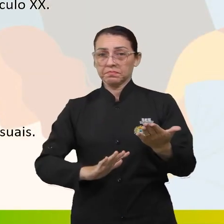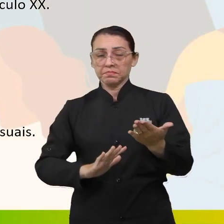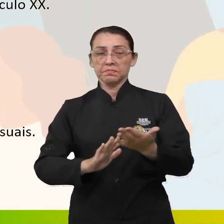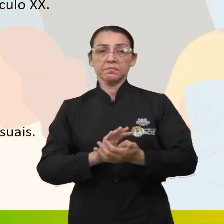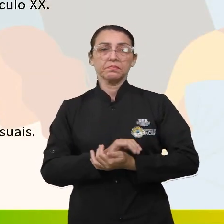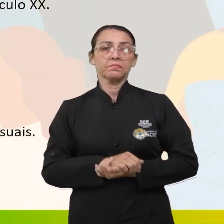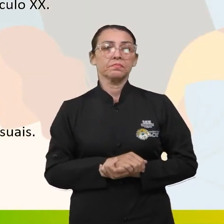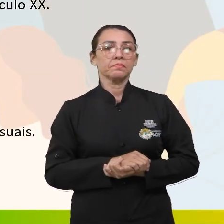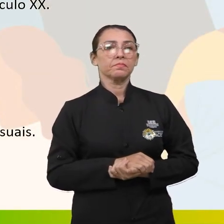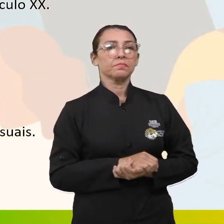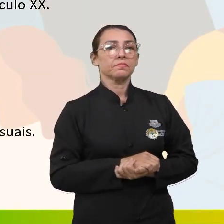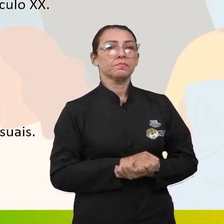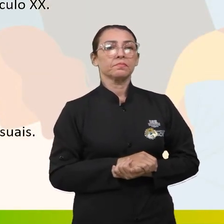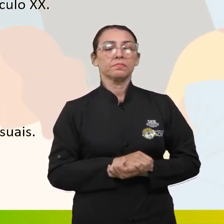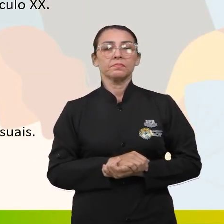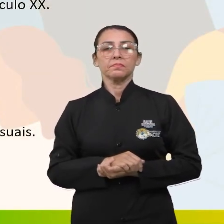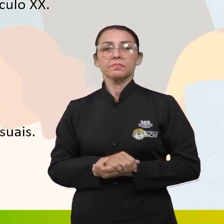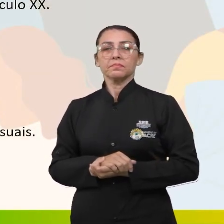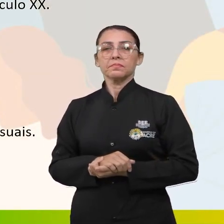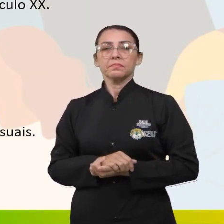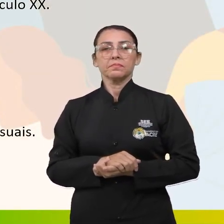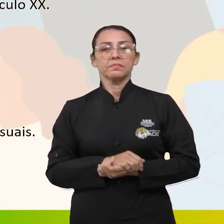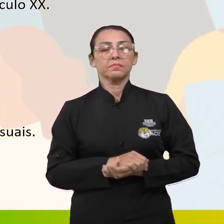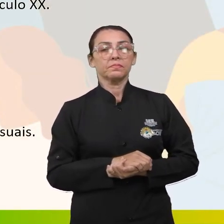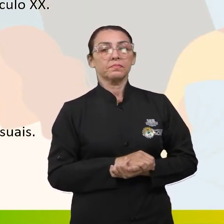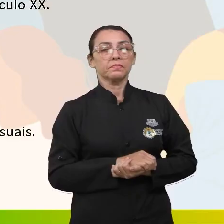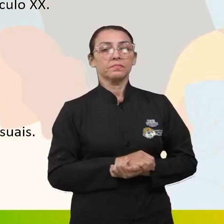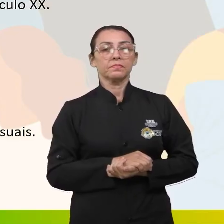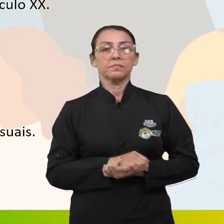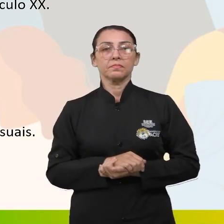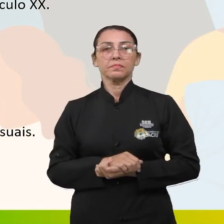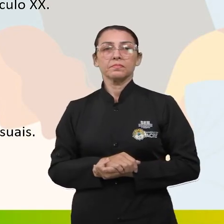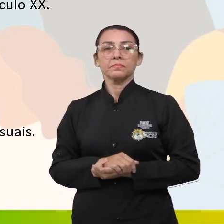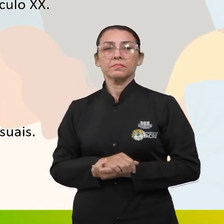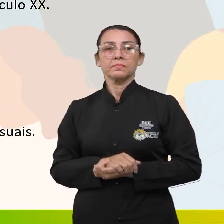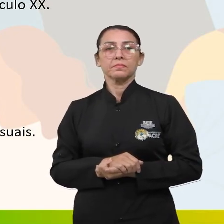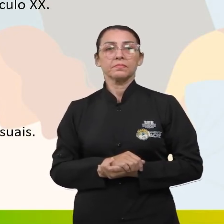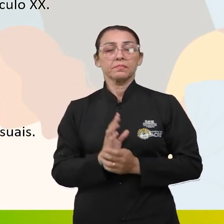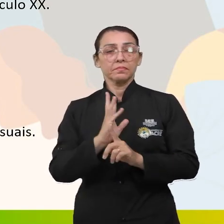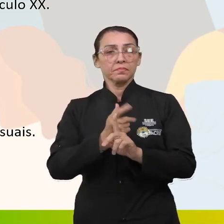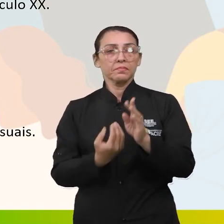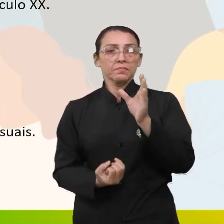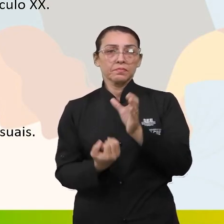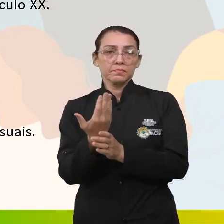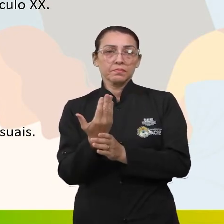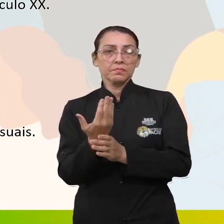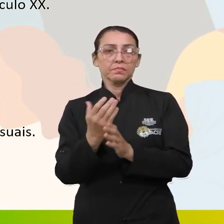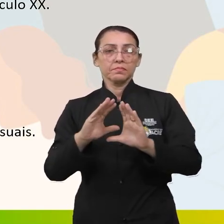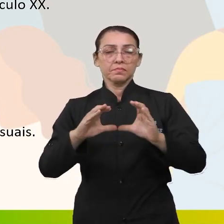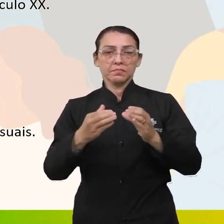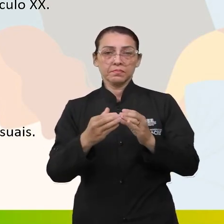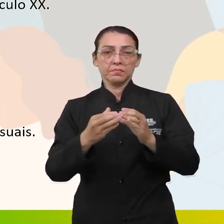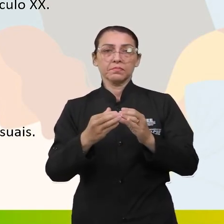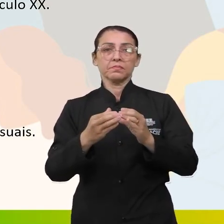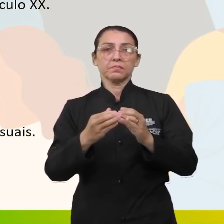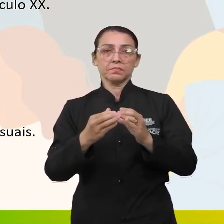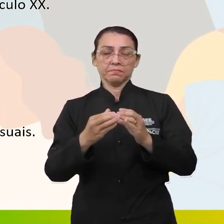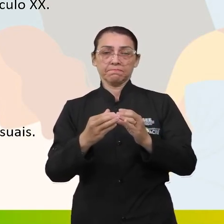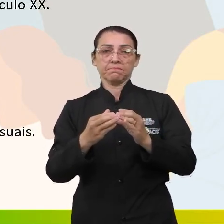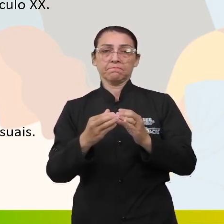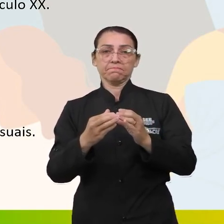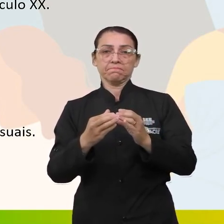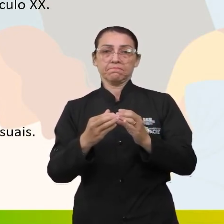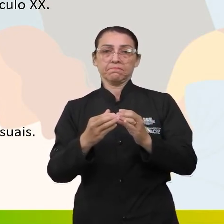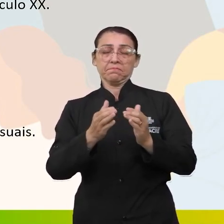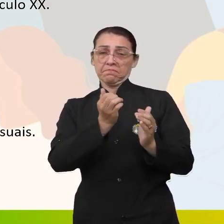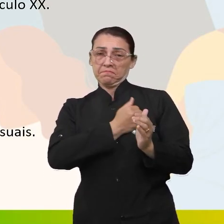Então, vamos lá, leia aí comigo a atividade 01. A arte produzida por alguns grupos